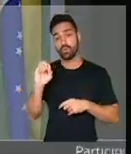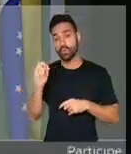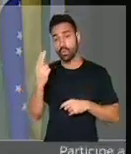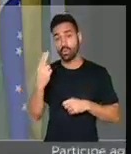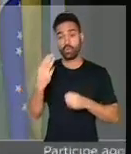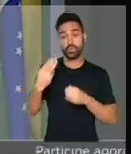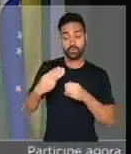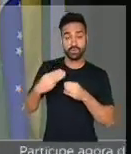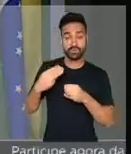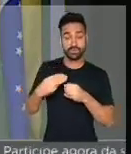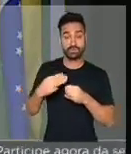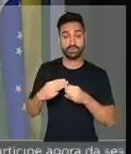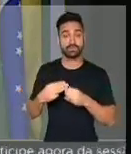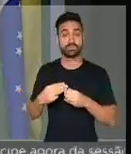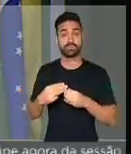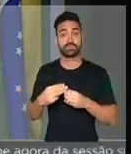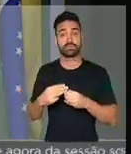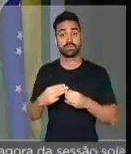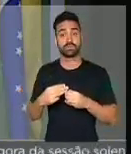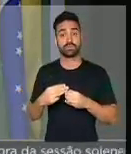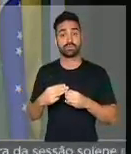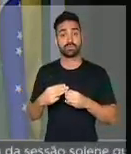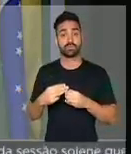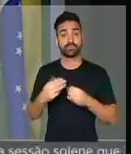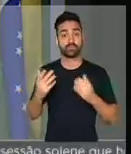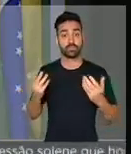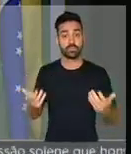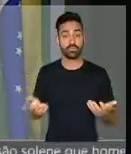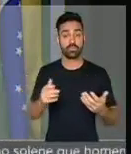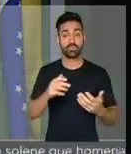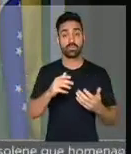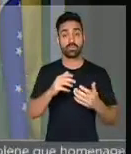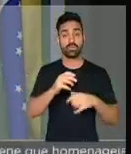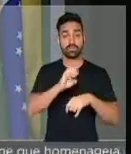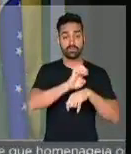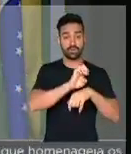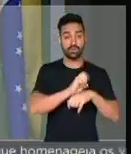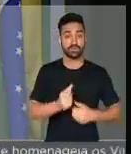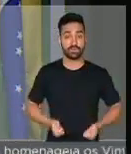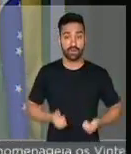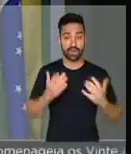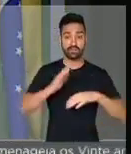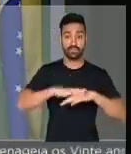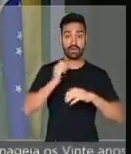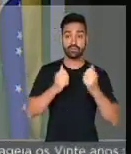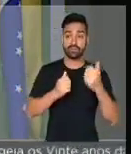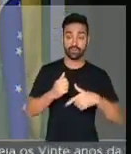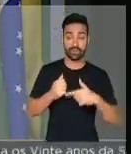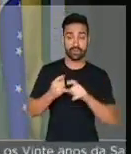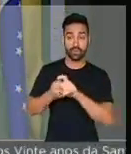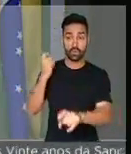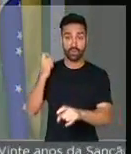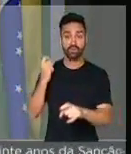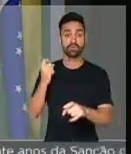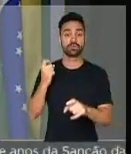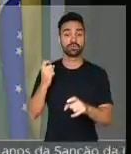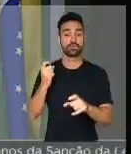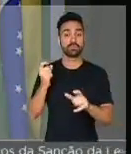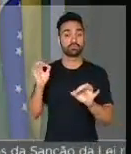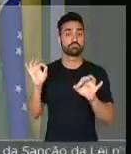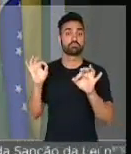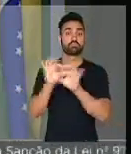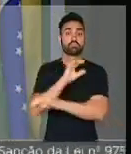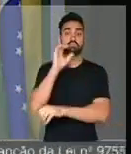fugiam da receita. Então, quando o Estado gastava mais do que o arrecadado nominalmente, já